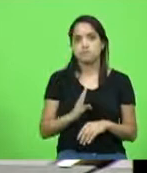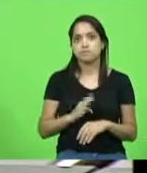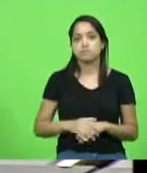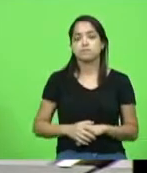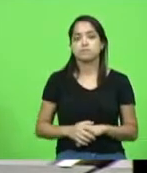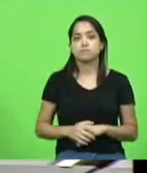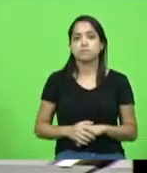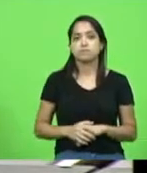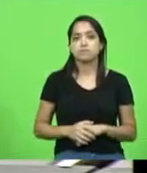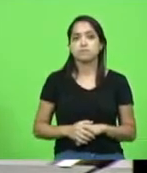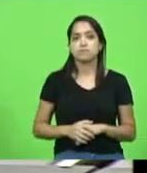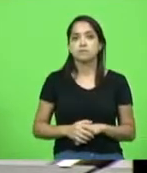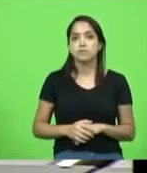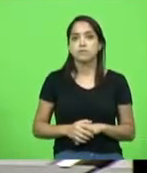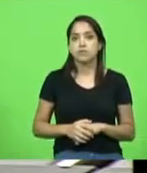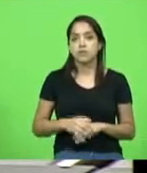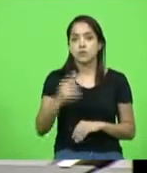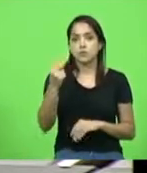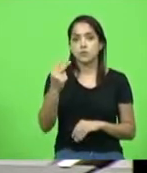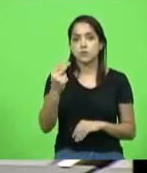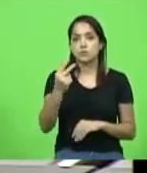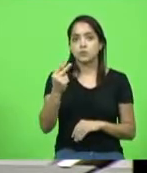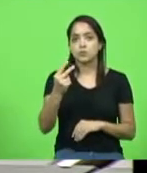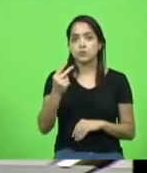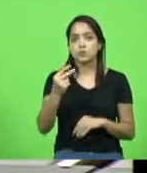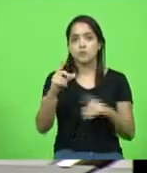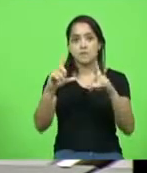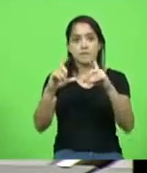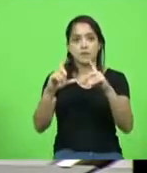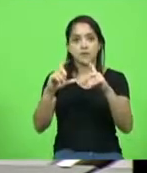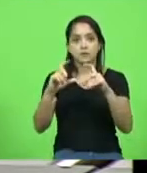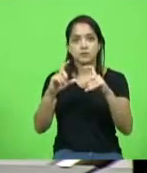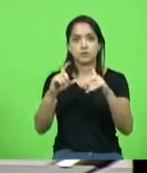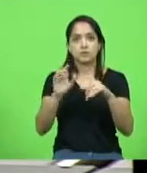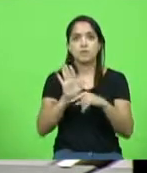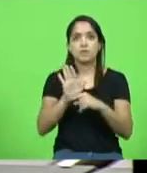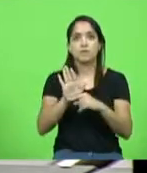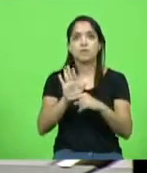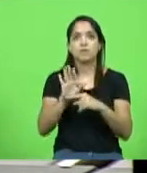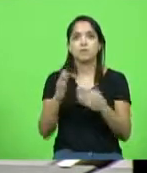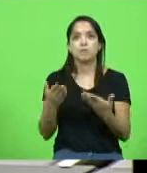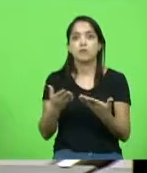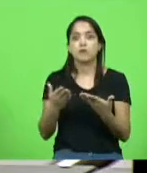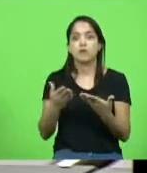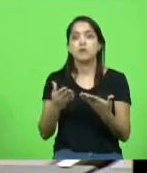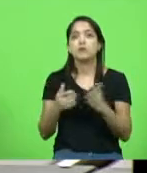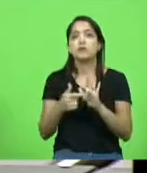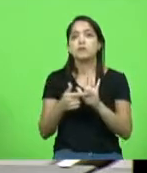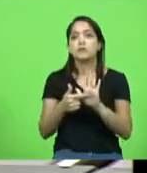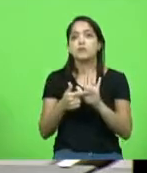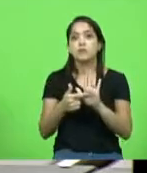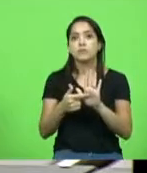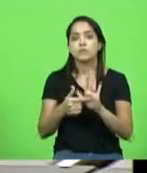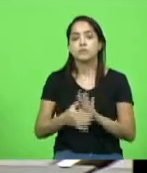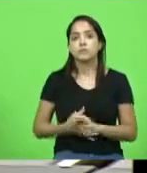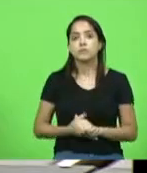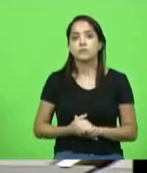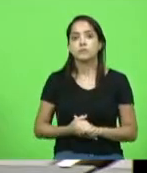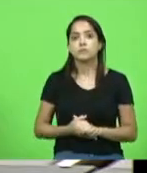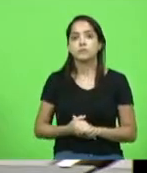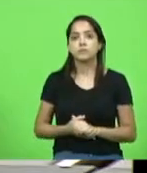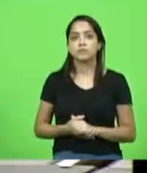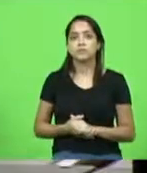imagem2 o que Assessoria pode colocar para todos que nos ouvem poder ver